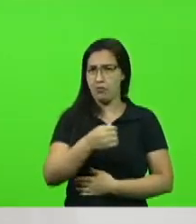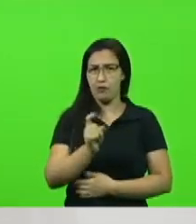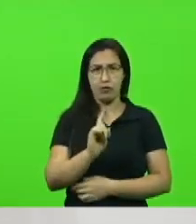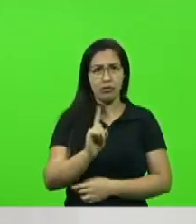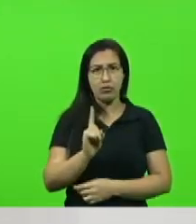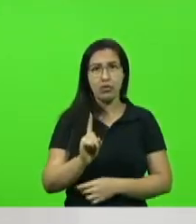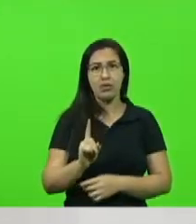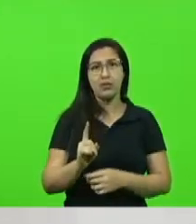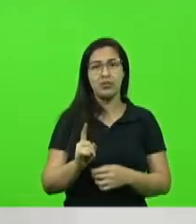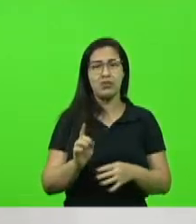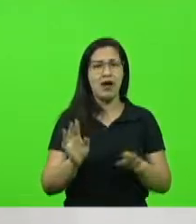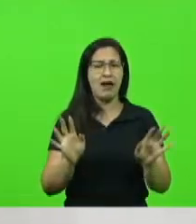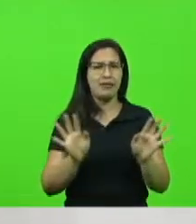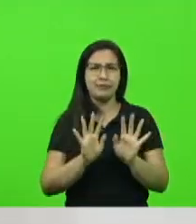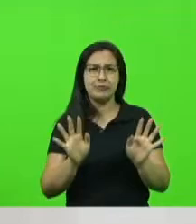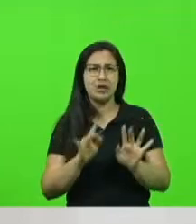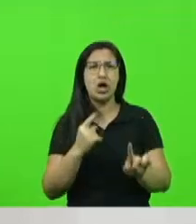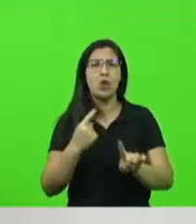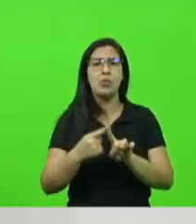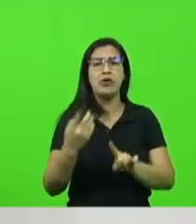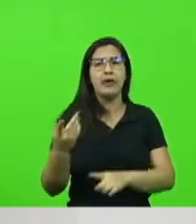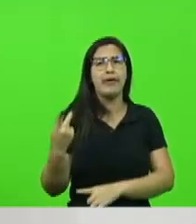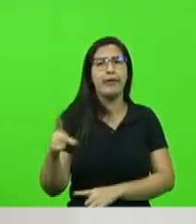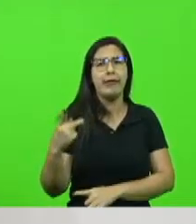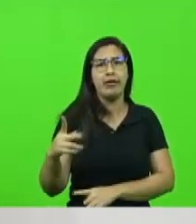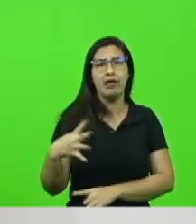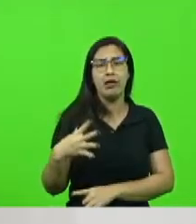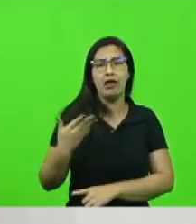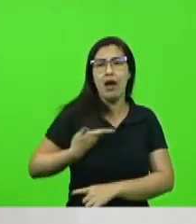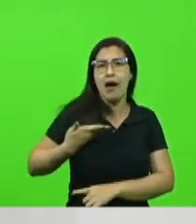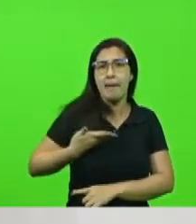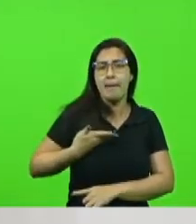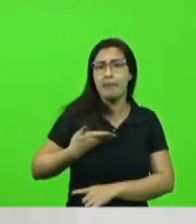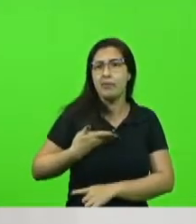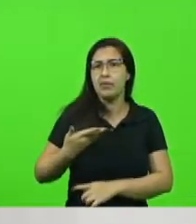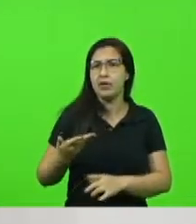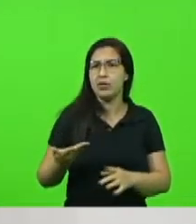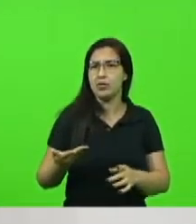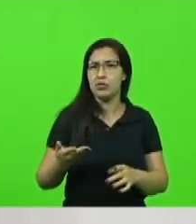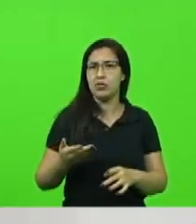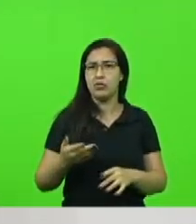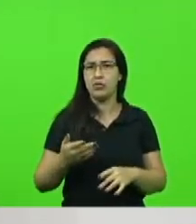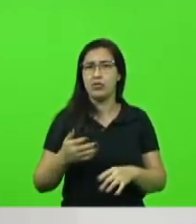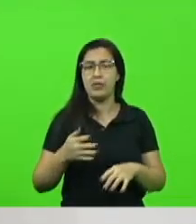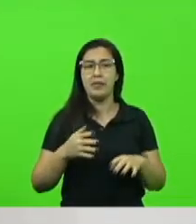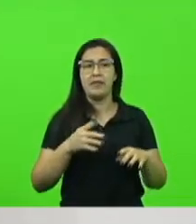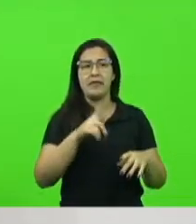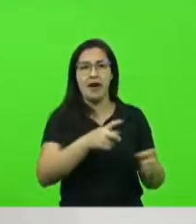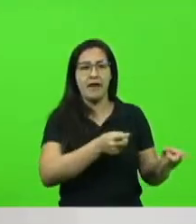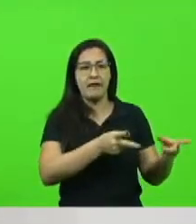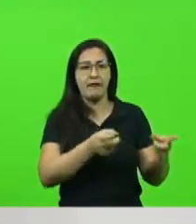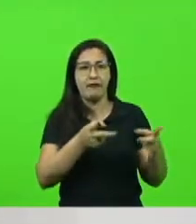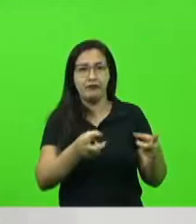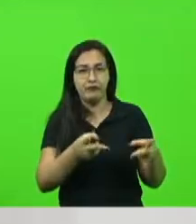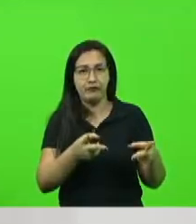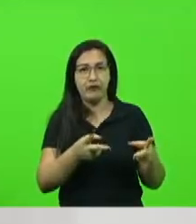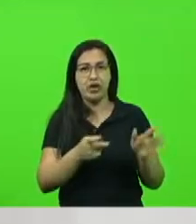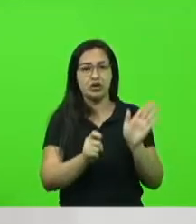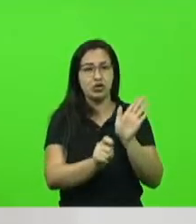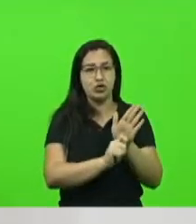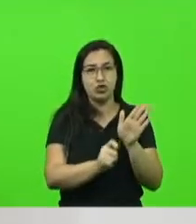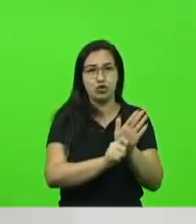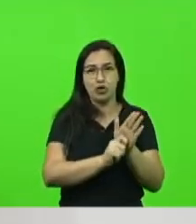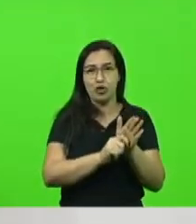Ah, isso por causa do amigo. Pode pegar 50 quilos de droga no quarto do guri embaixo da